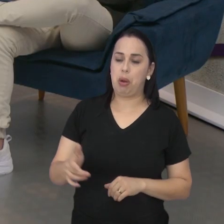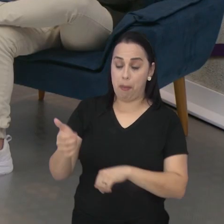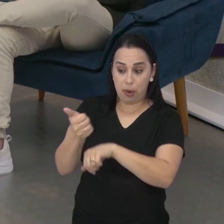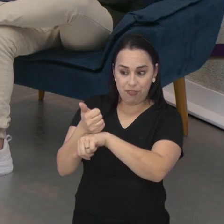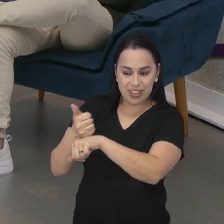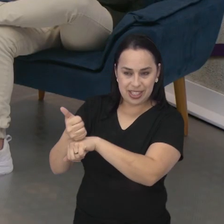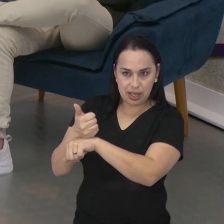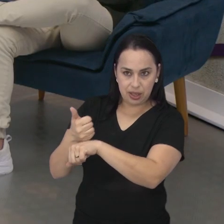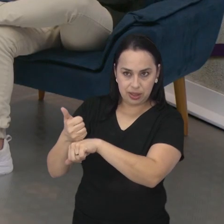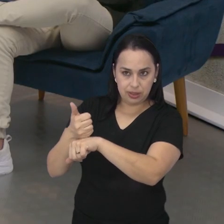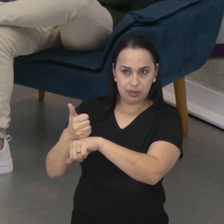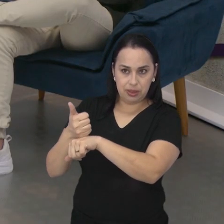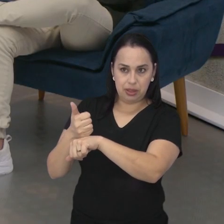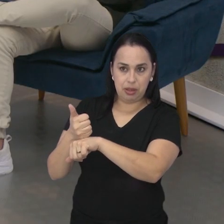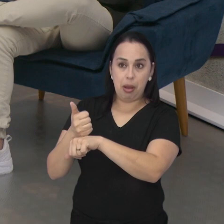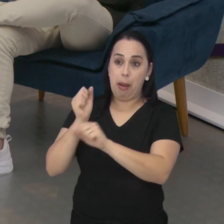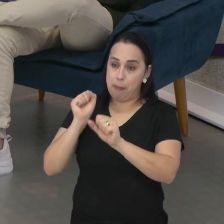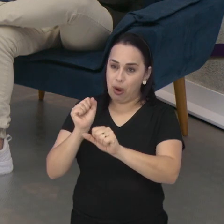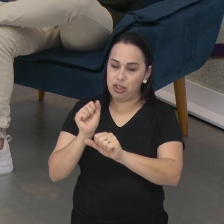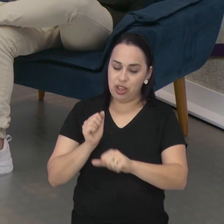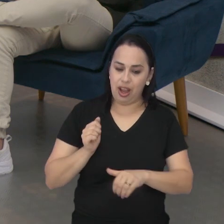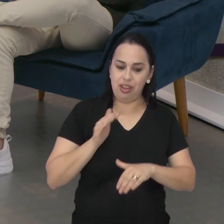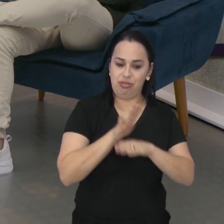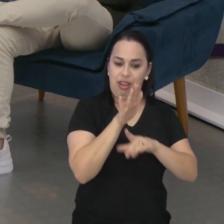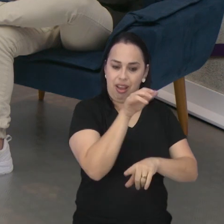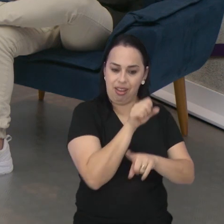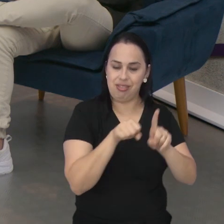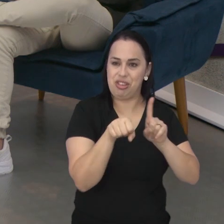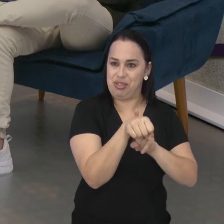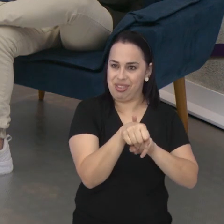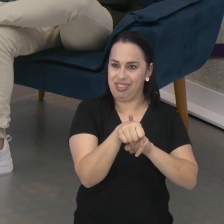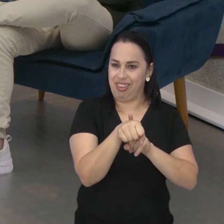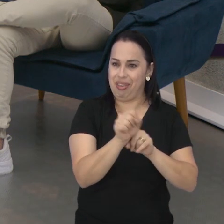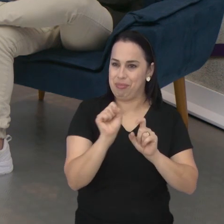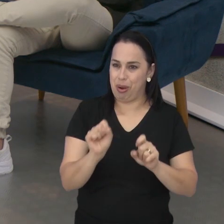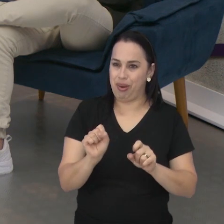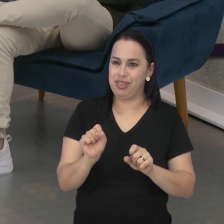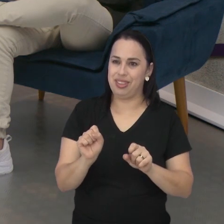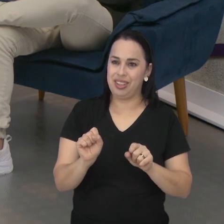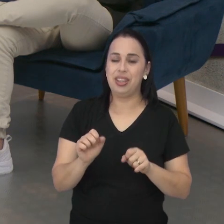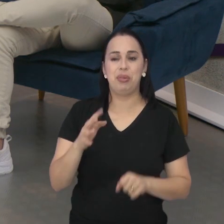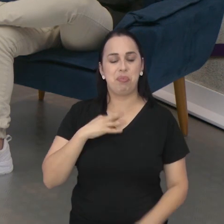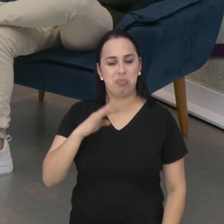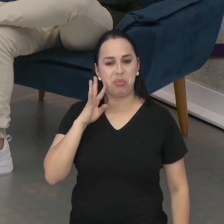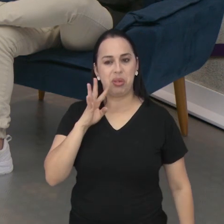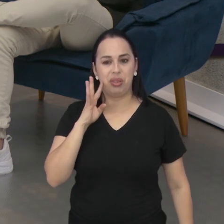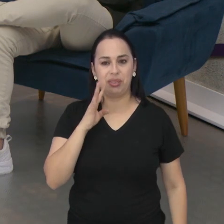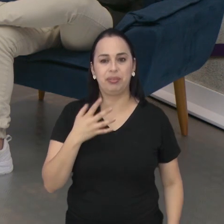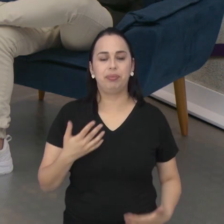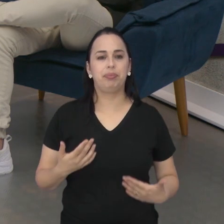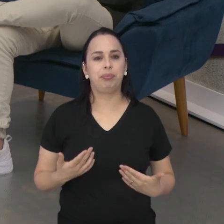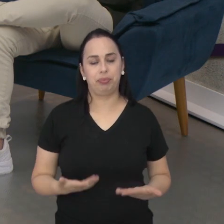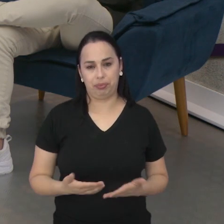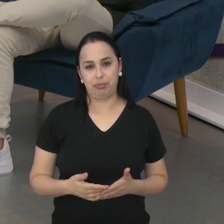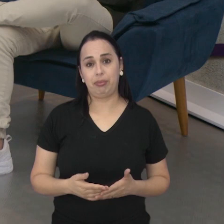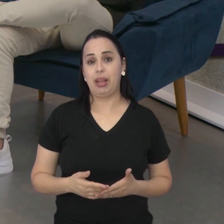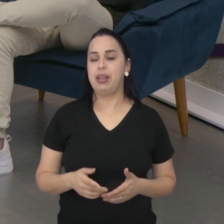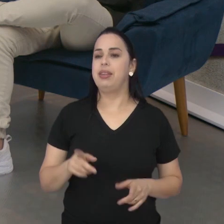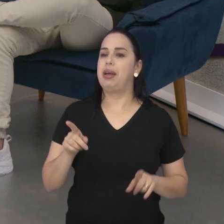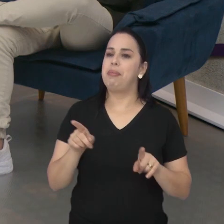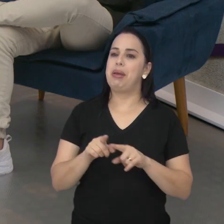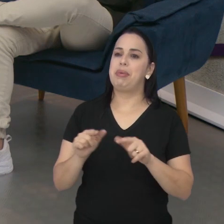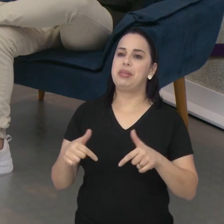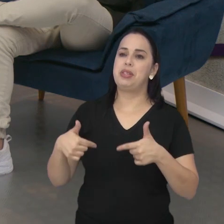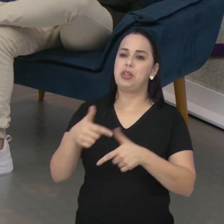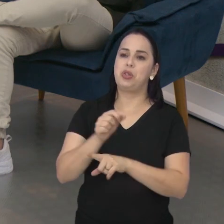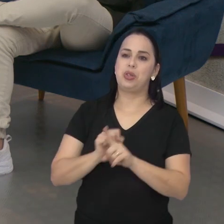profissão, ela pode virar também uma ação social. Sim, né? Sim. Nossa, é bem legal. É, e falando